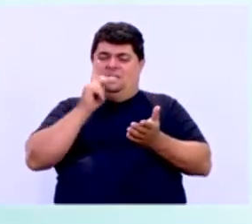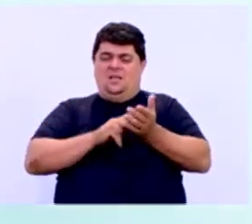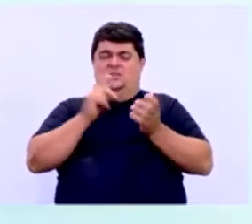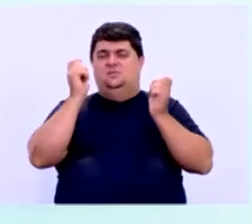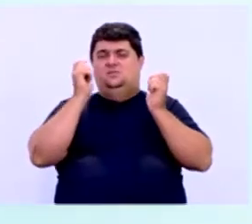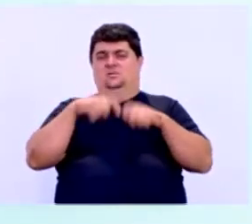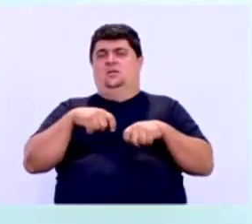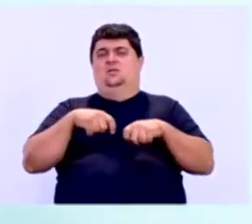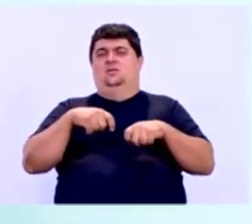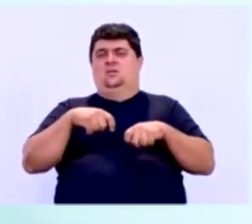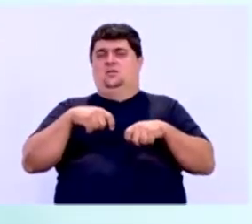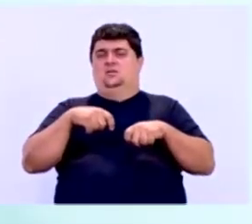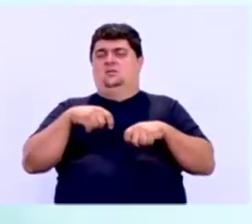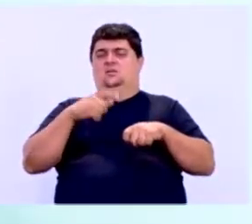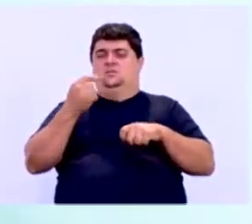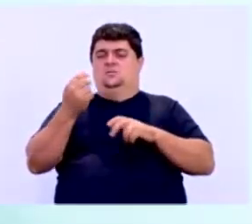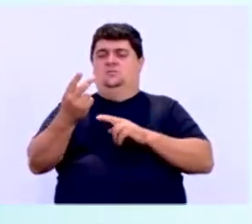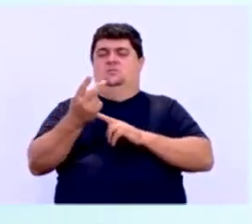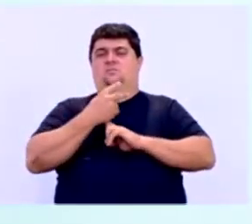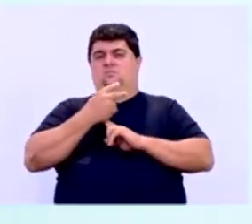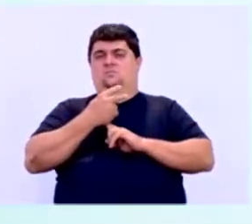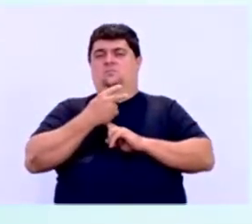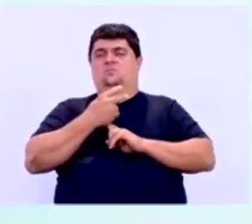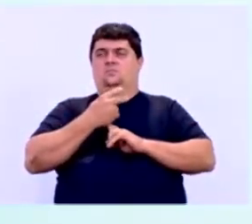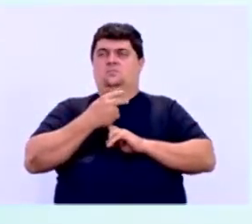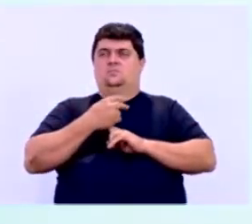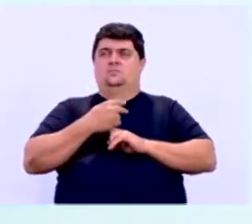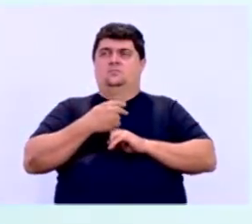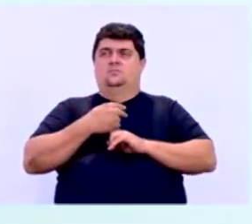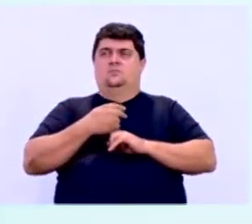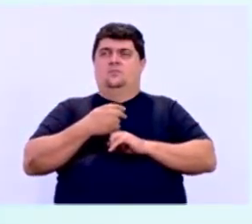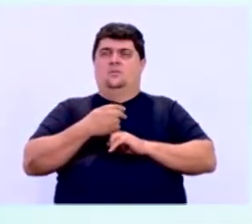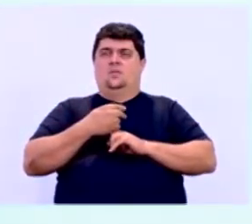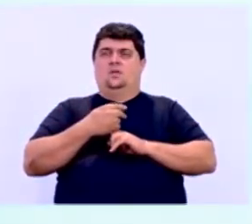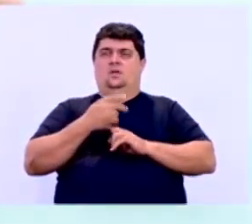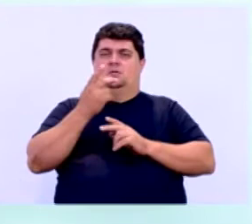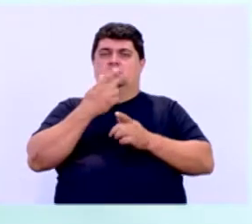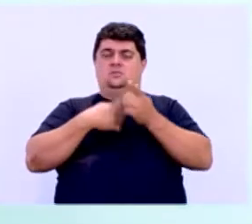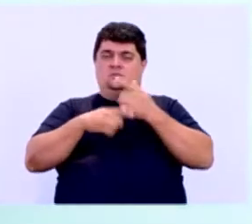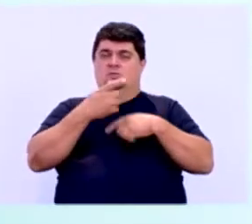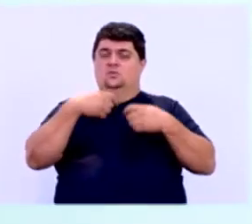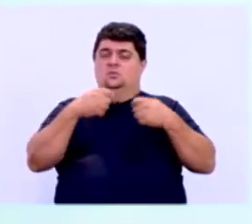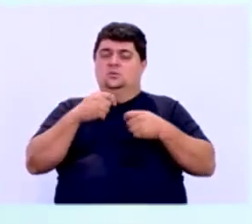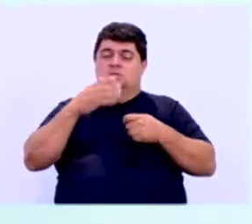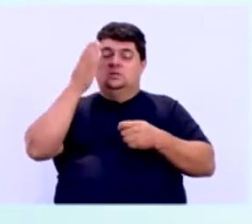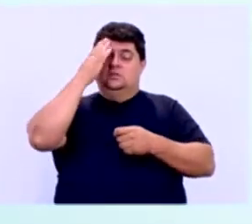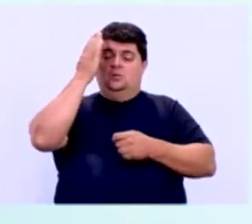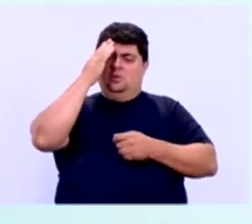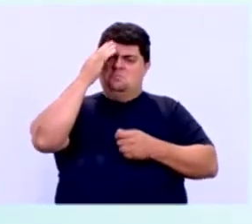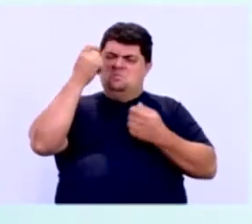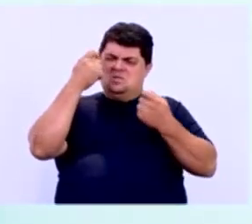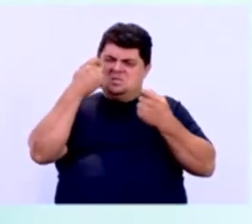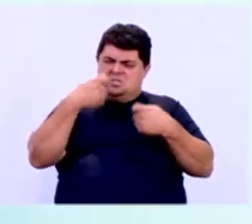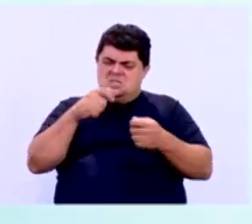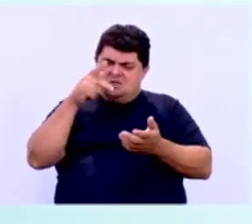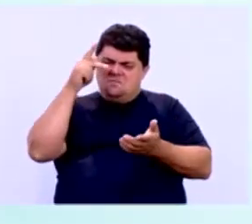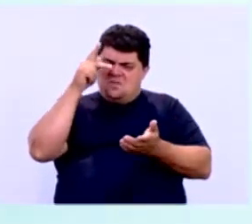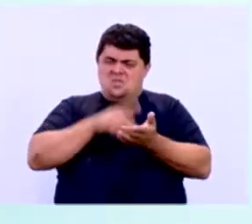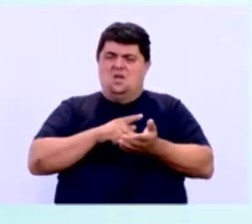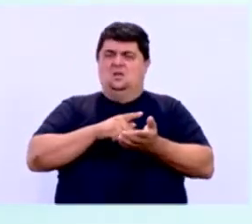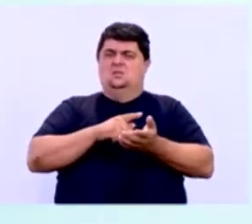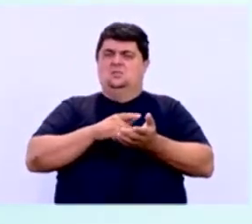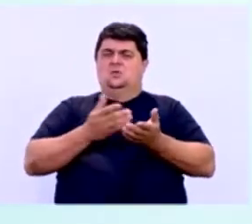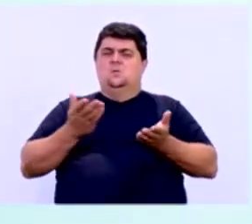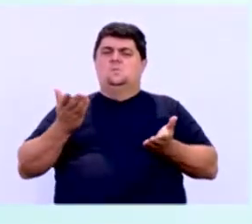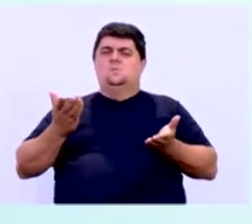necessário a obtenção desse financiamento ou não. Então, o gestor financeiro ele precisa analisar e ver, colocar numa balança